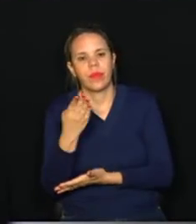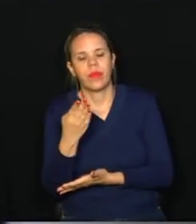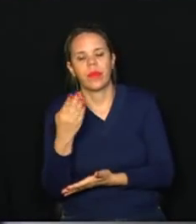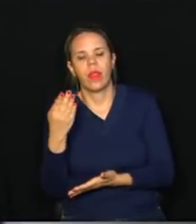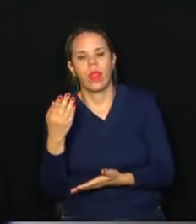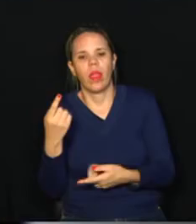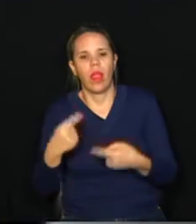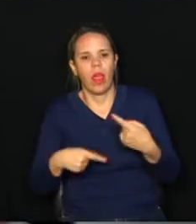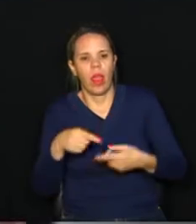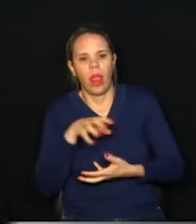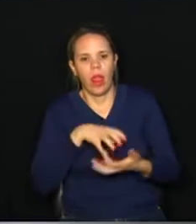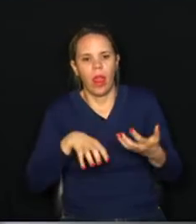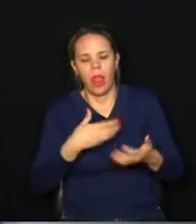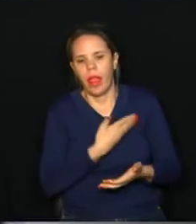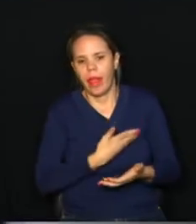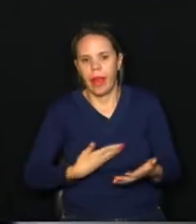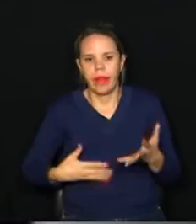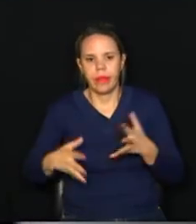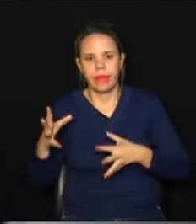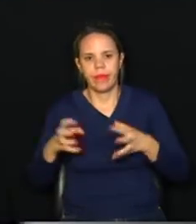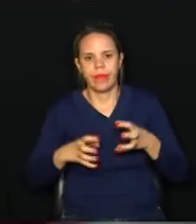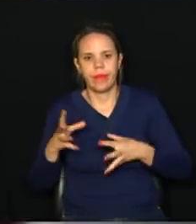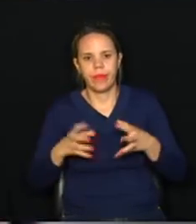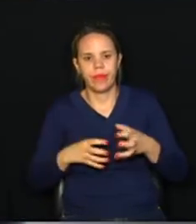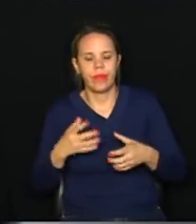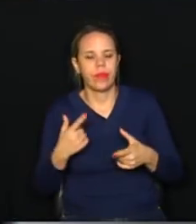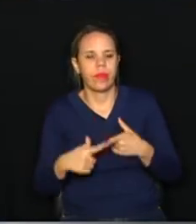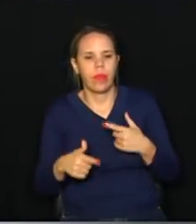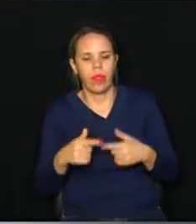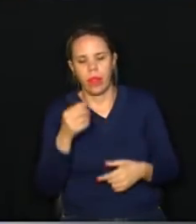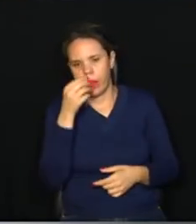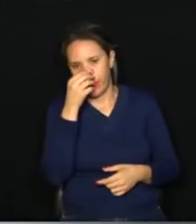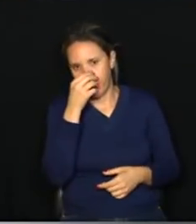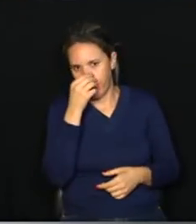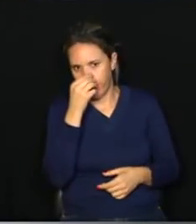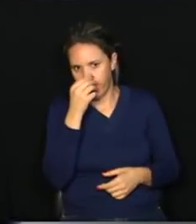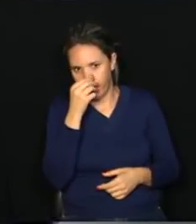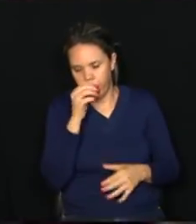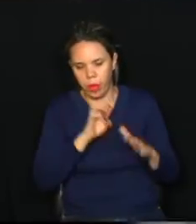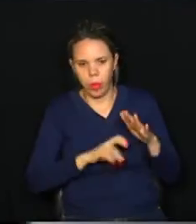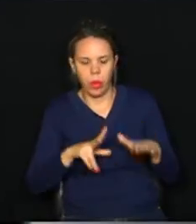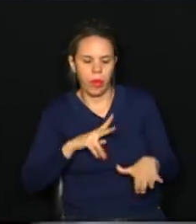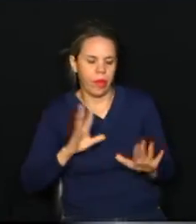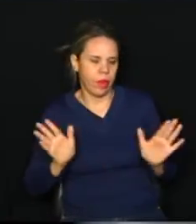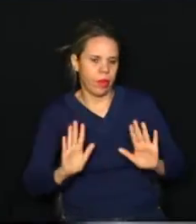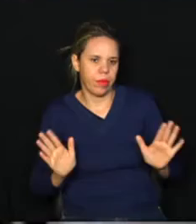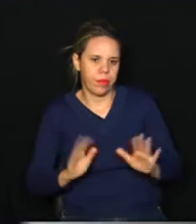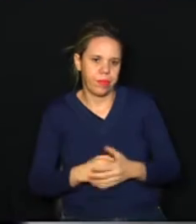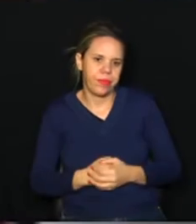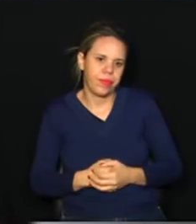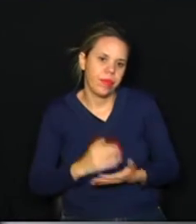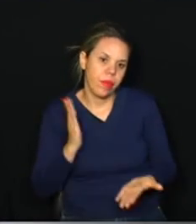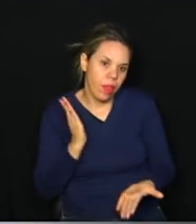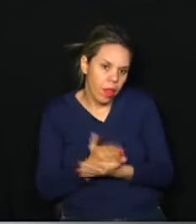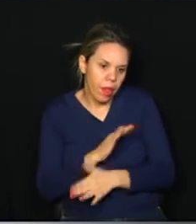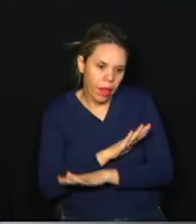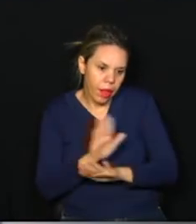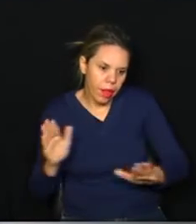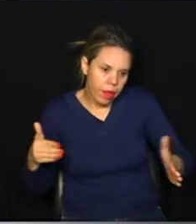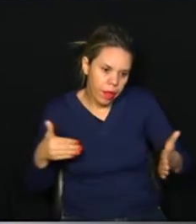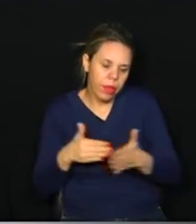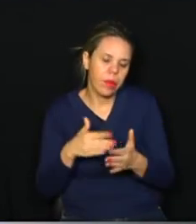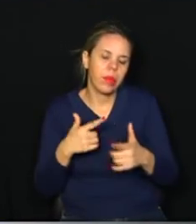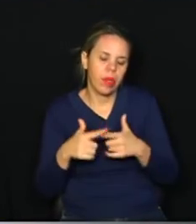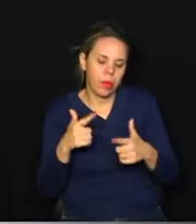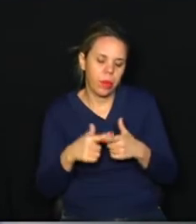dilema de que o Estado conflita, o público conflita com o privado. E tem que fazer uma barreira de